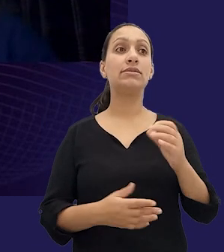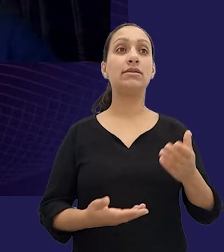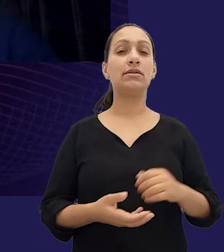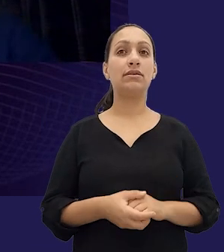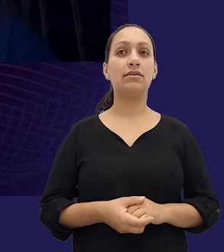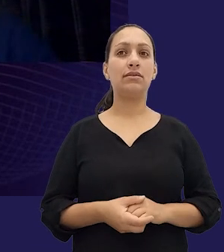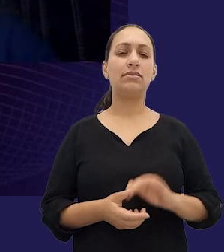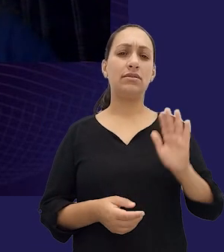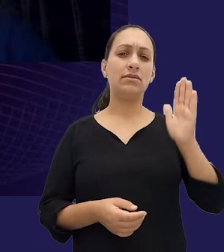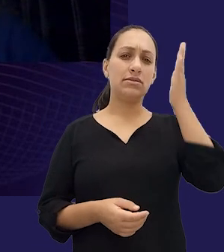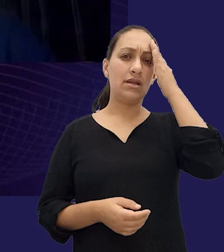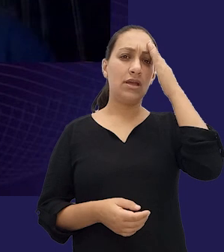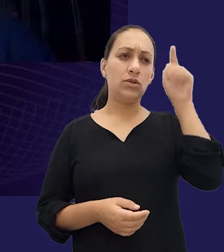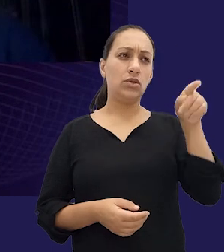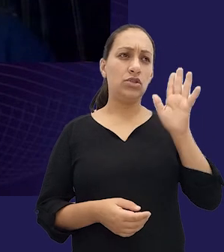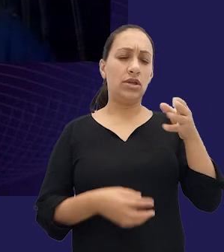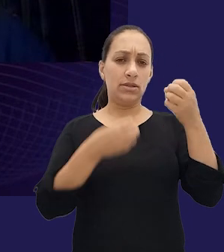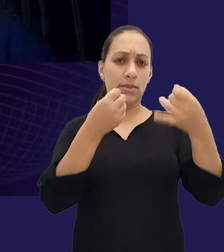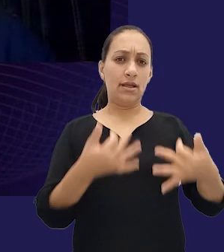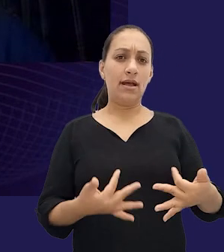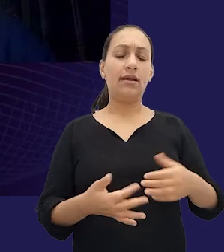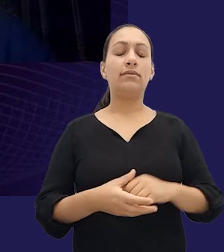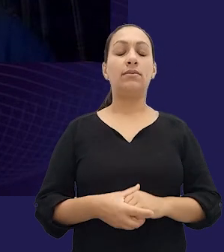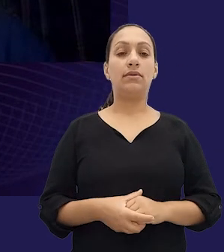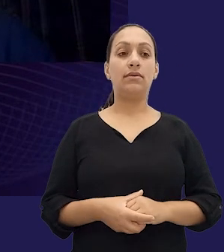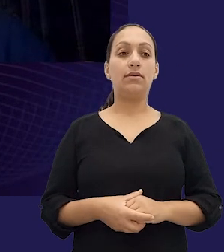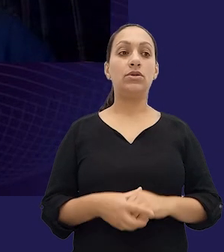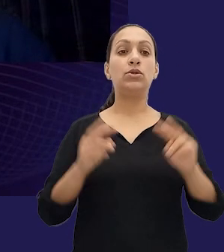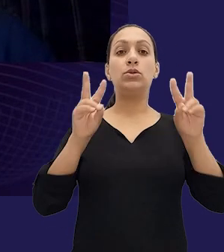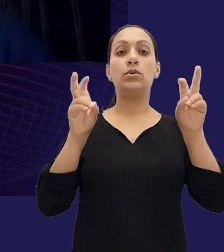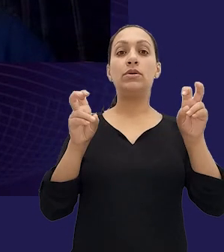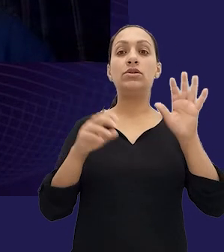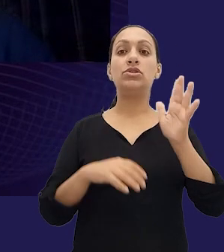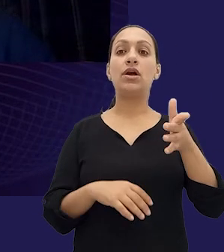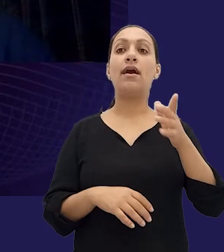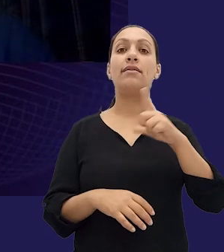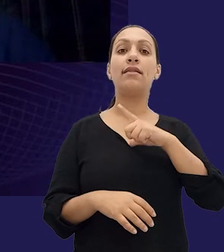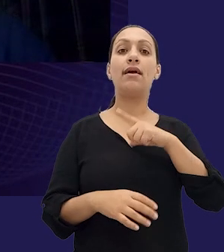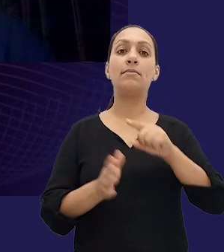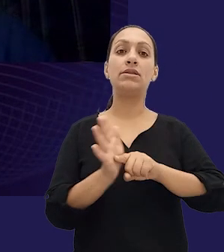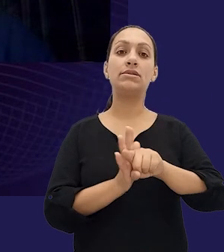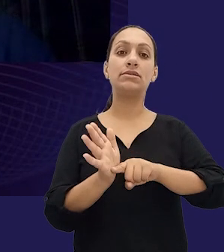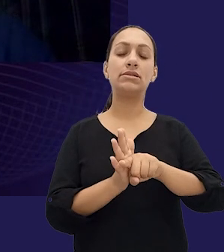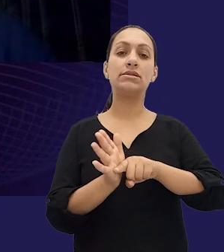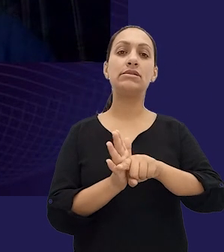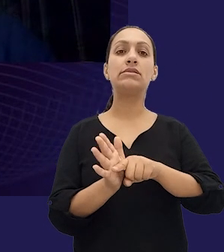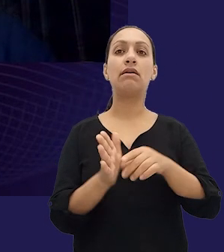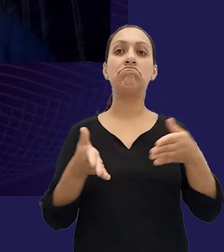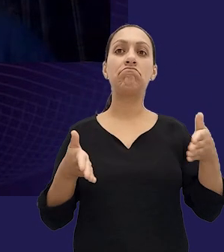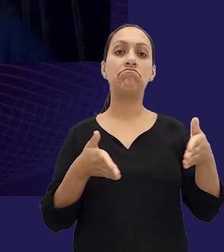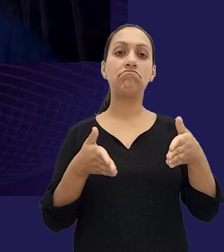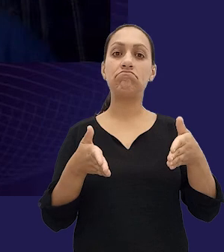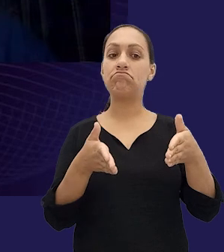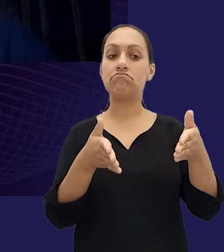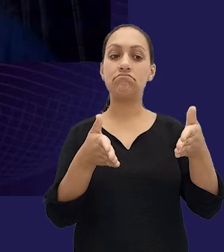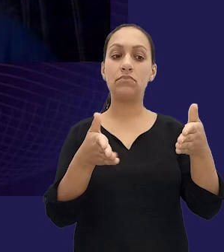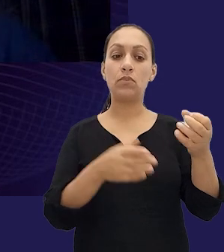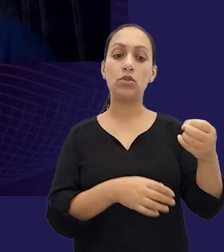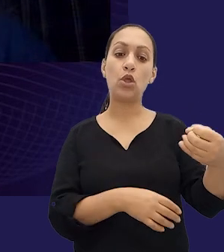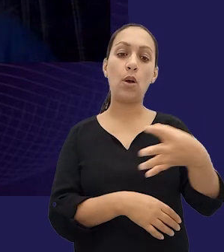sei que tu já mencionaste durante, mas talvez poderia reforçar, a questão se já tem algumas pesquisas em andamento para